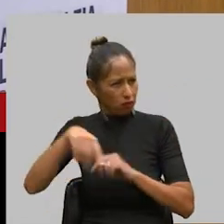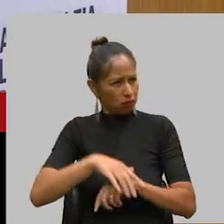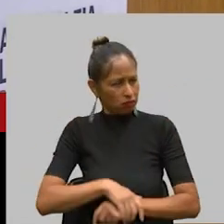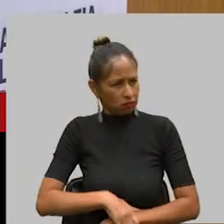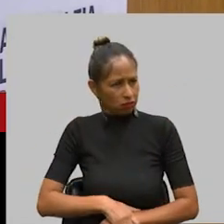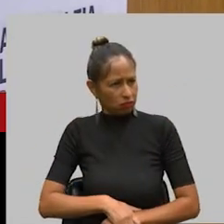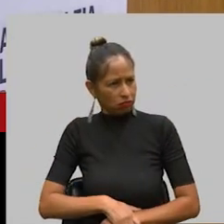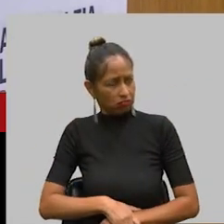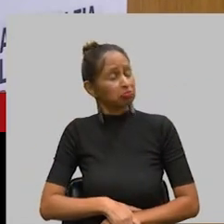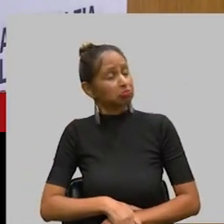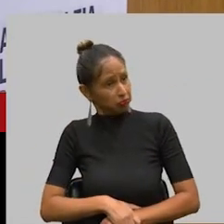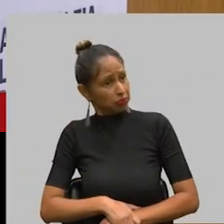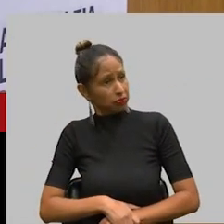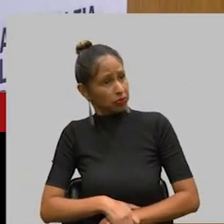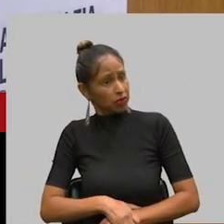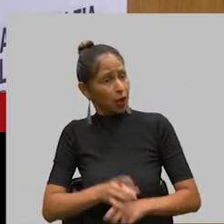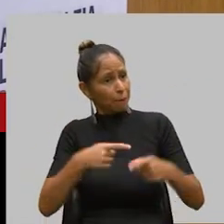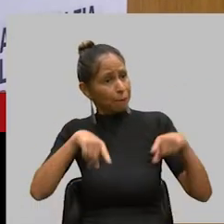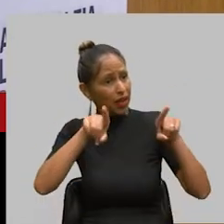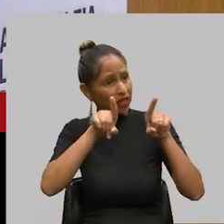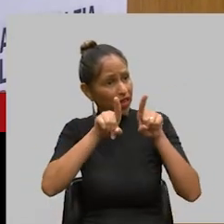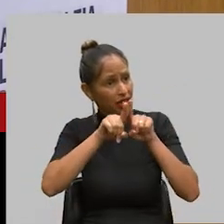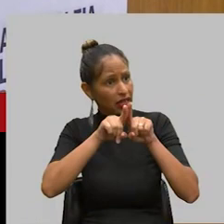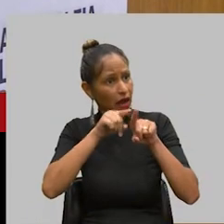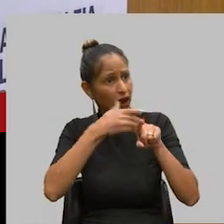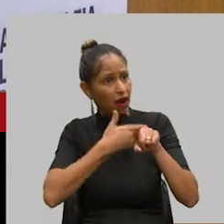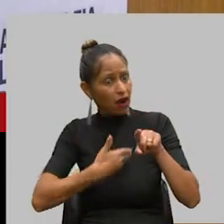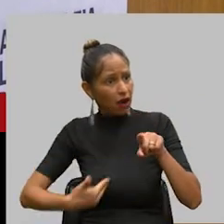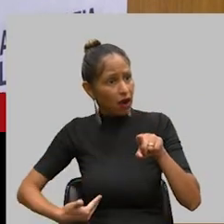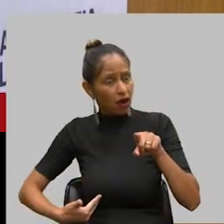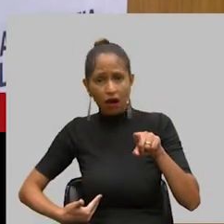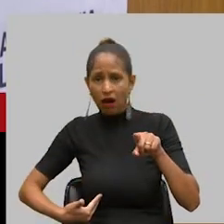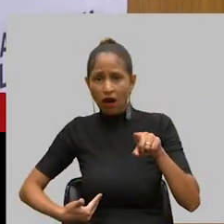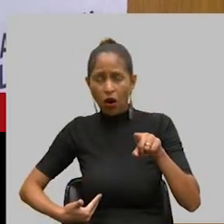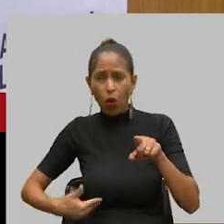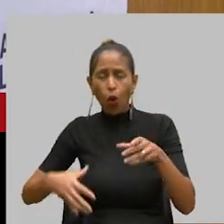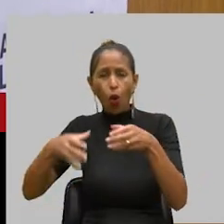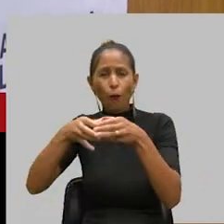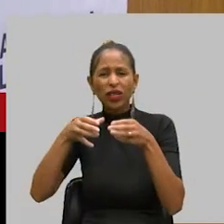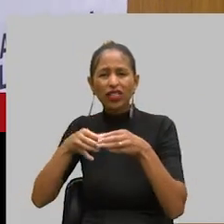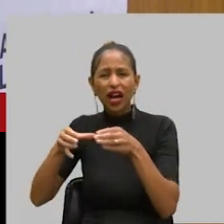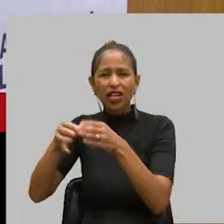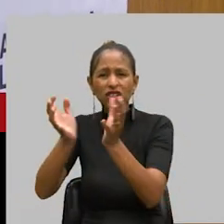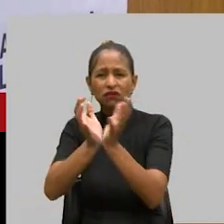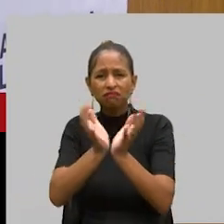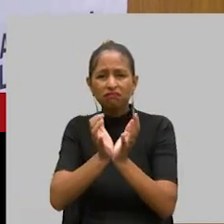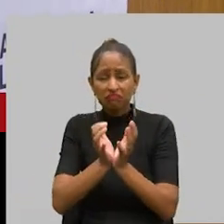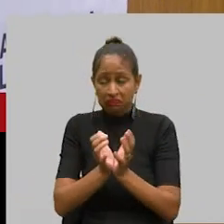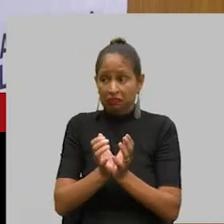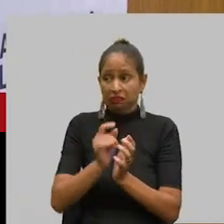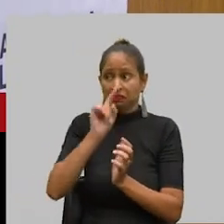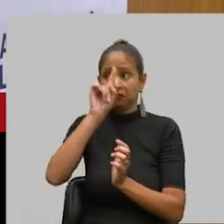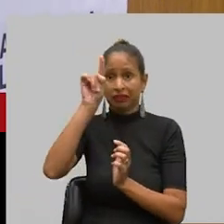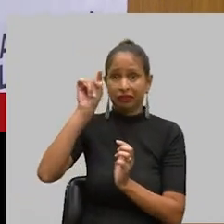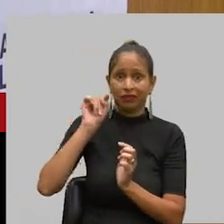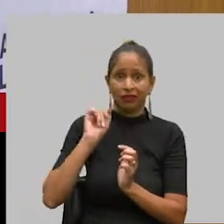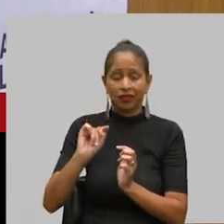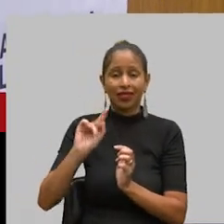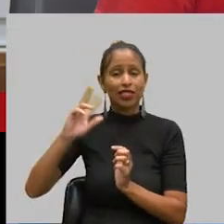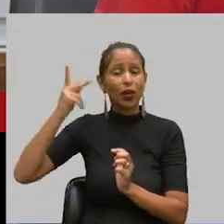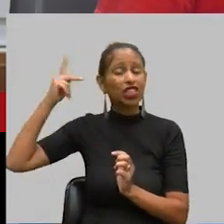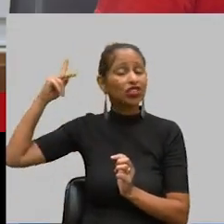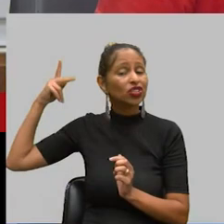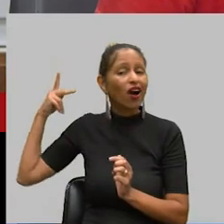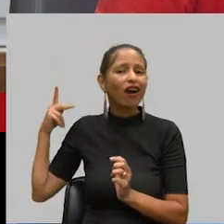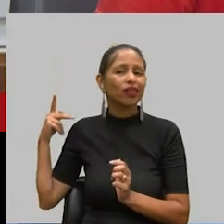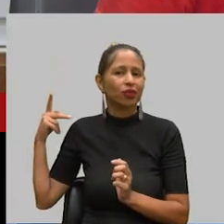chamadas pode ter parceria público privada mas não pode ter parceria público Comunitária is um processo histórico